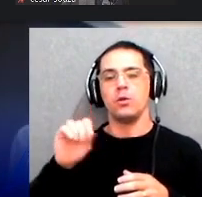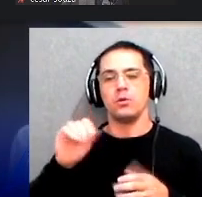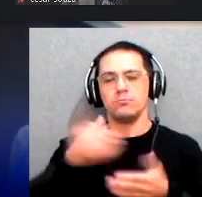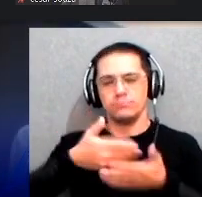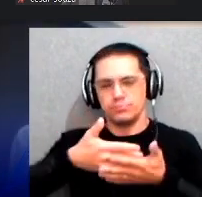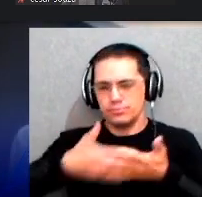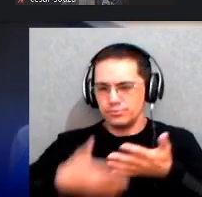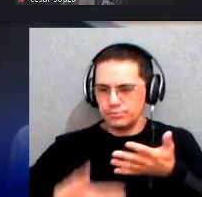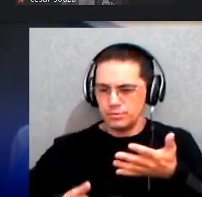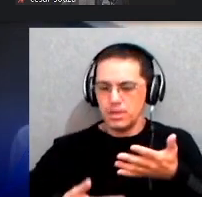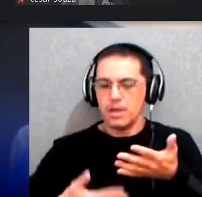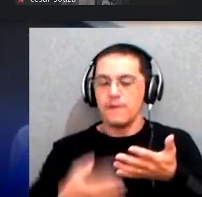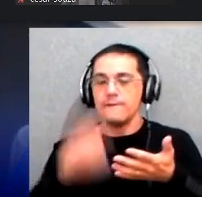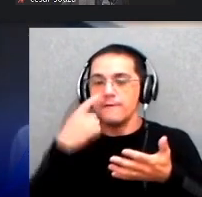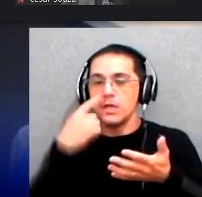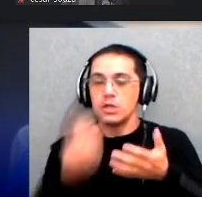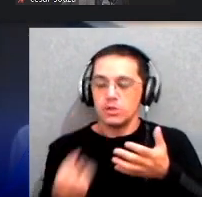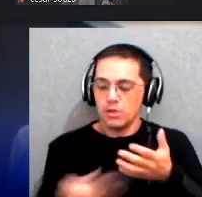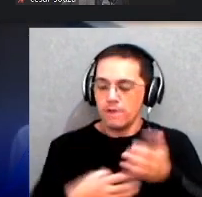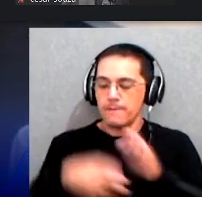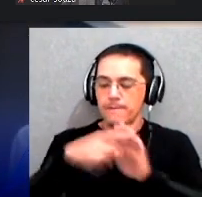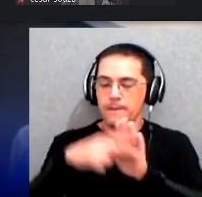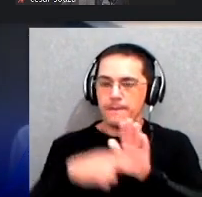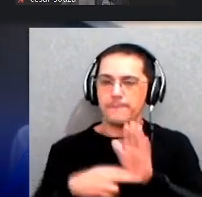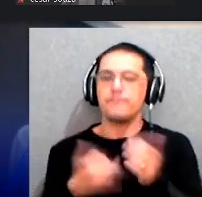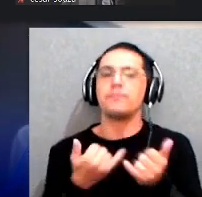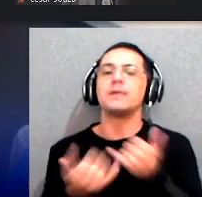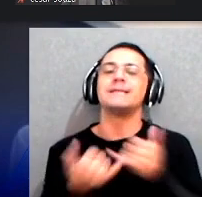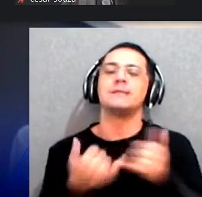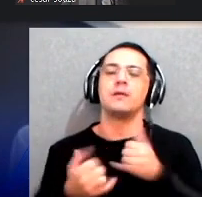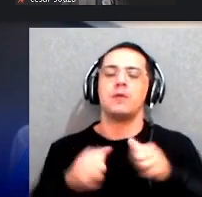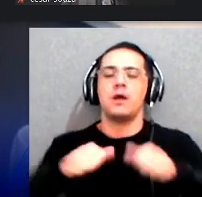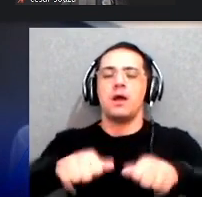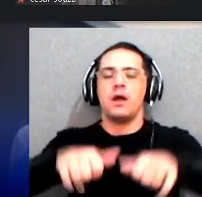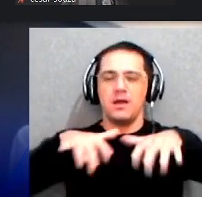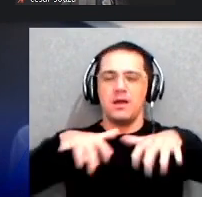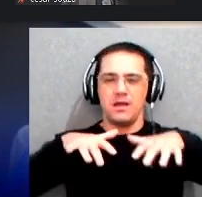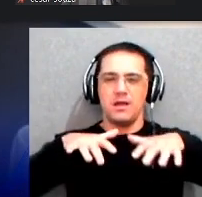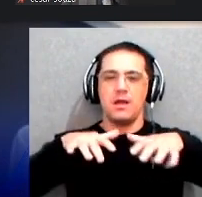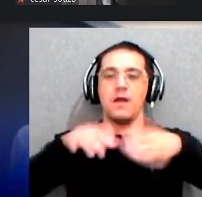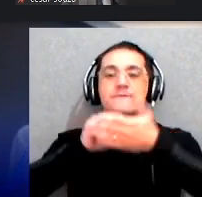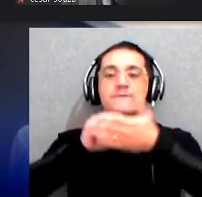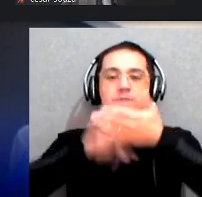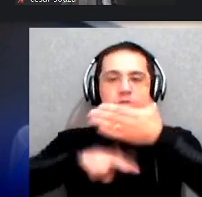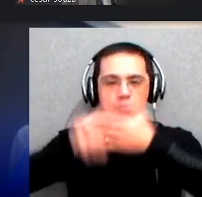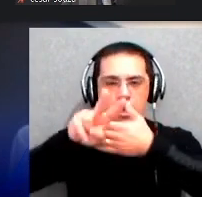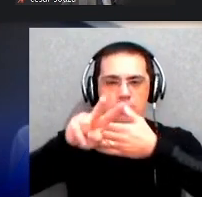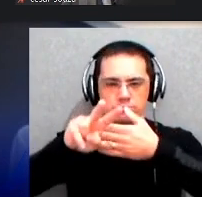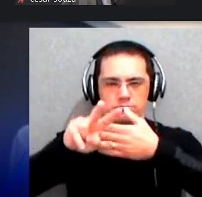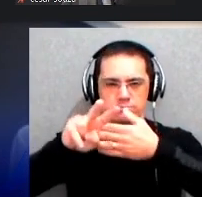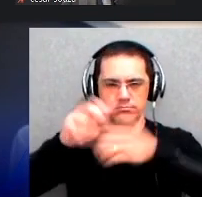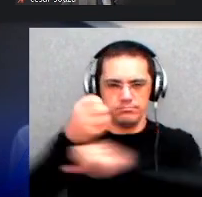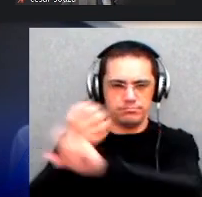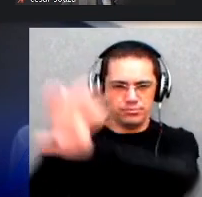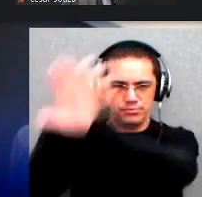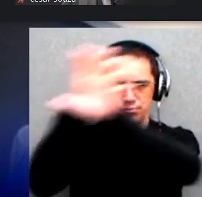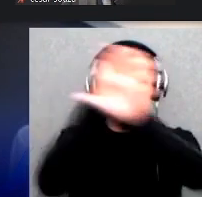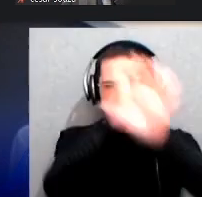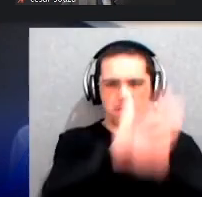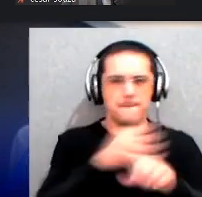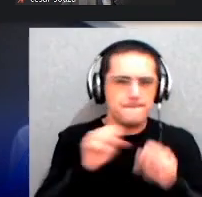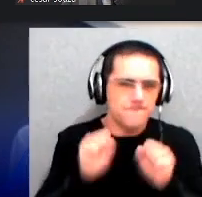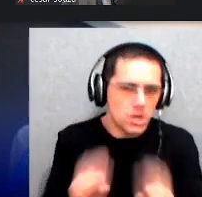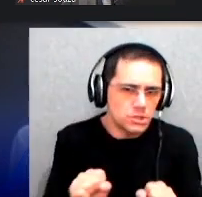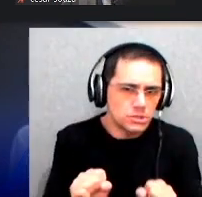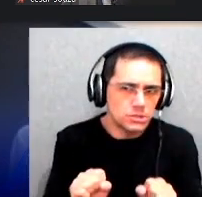dar um exemplo dessa questão do protocolo. Audiência virtual. Posso fazer uma audiência virtual? Olha, eu